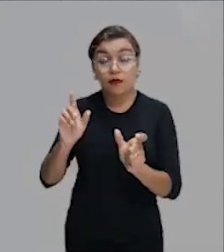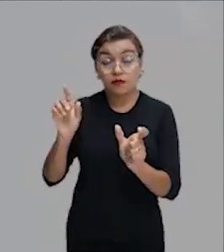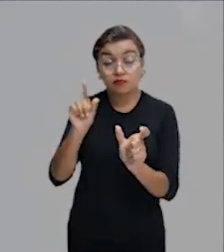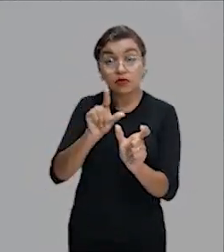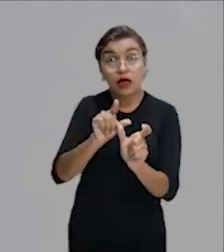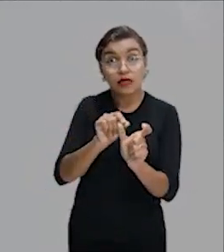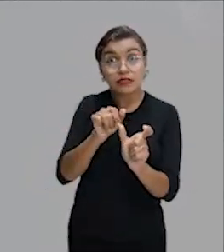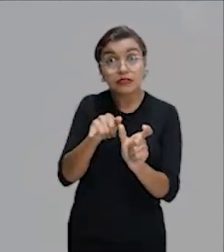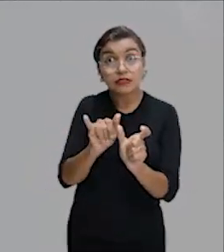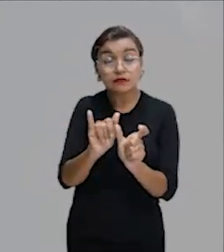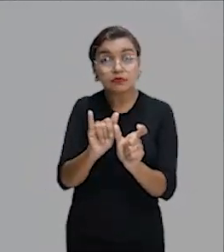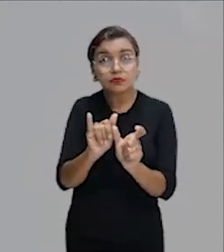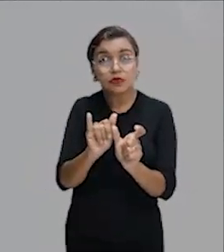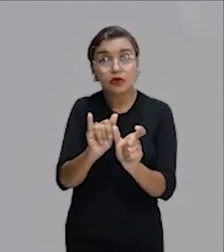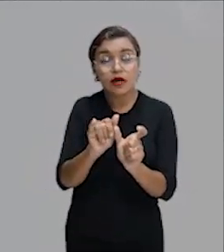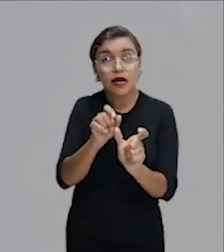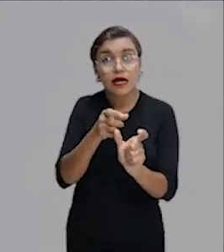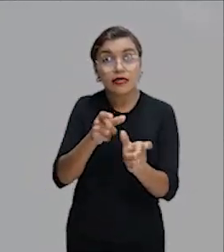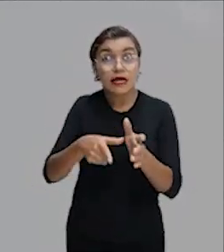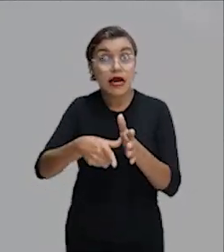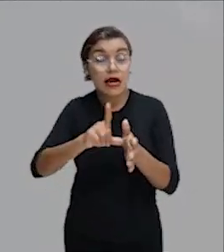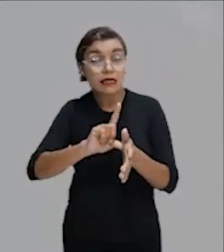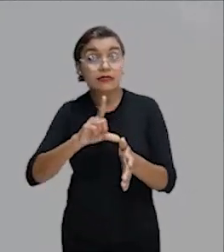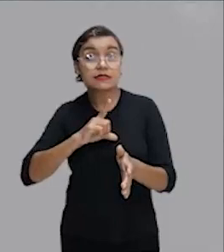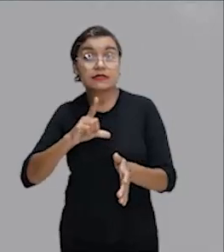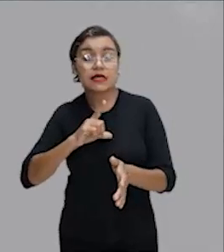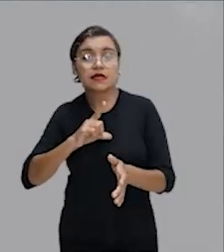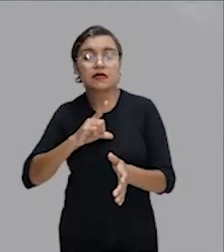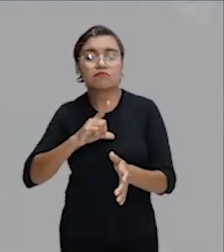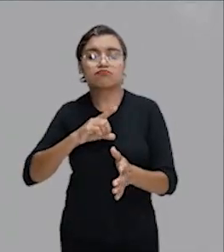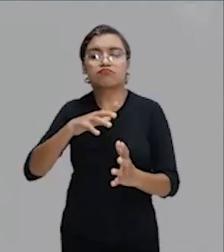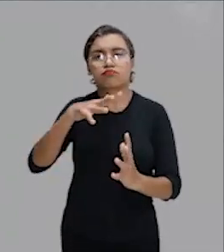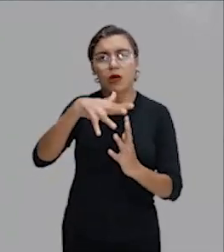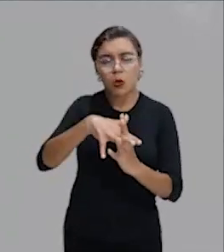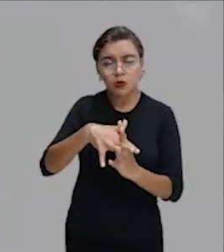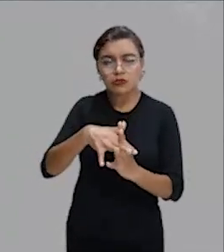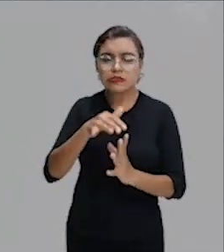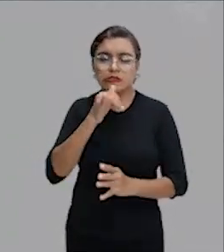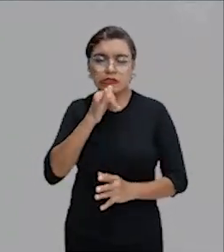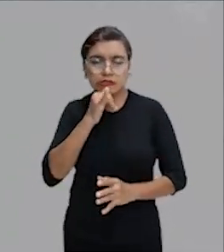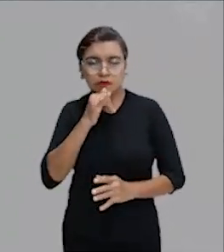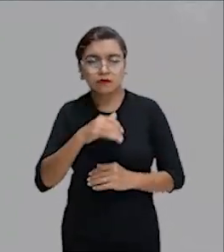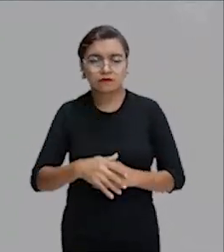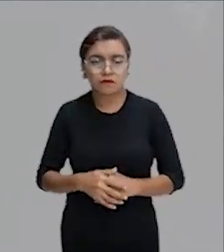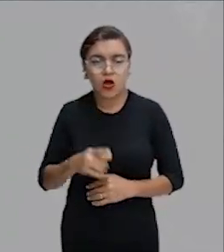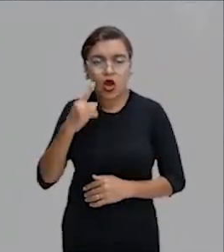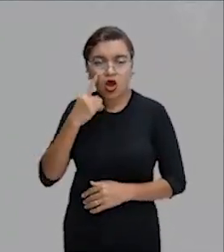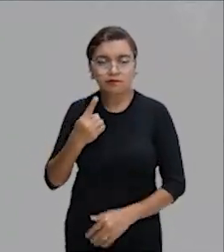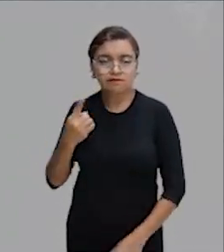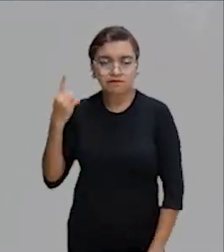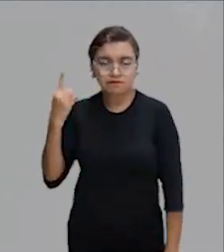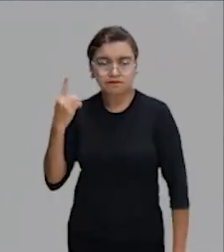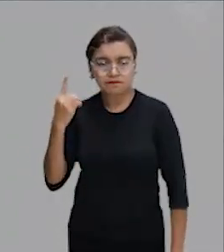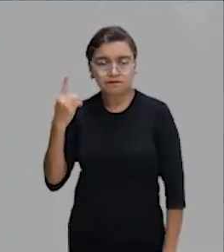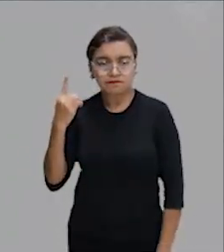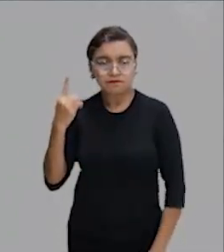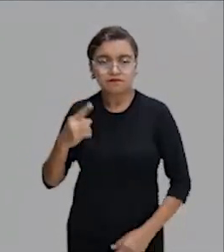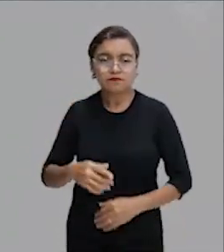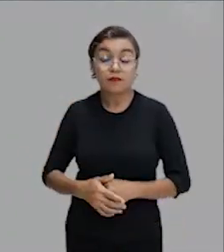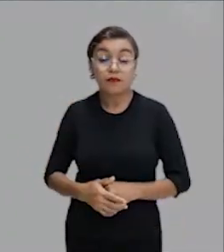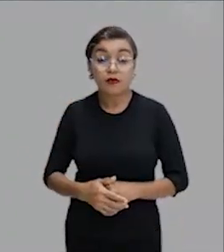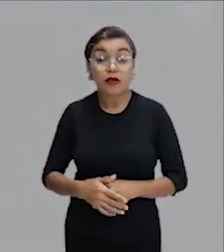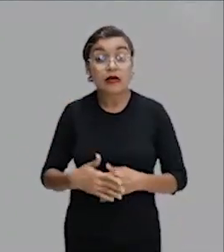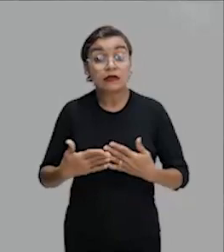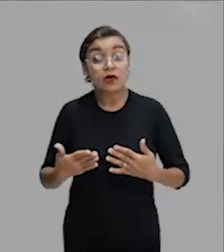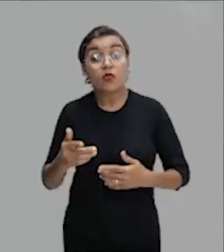do y vem uma consoante. Tá? Então, cry, que é chorar, eu uso cried, que fica chorado. Já